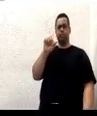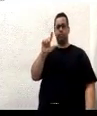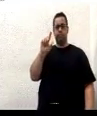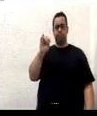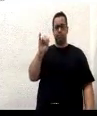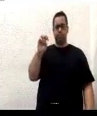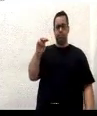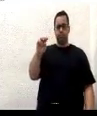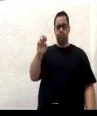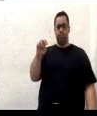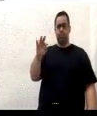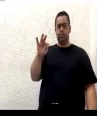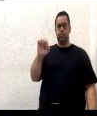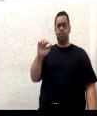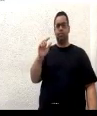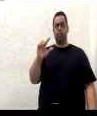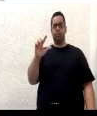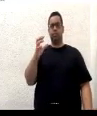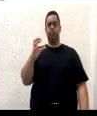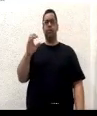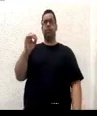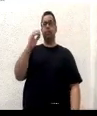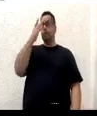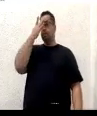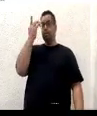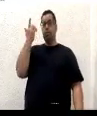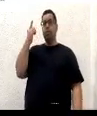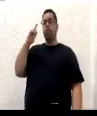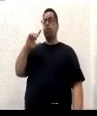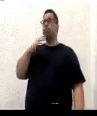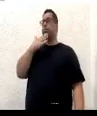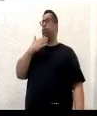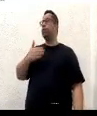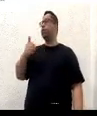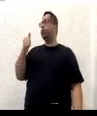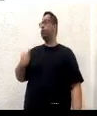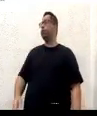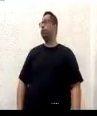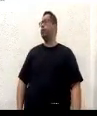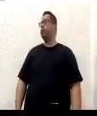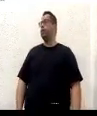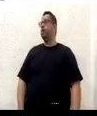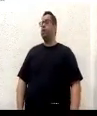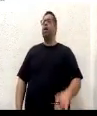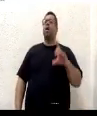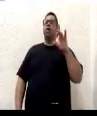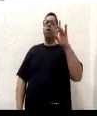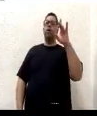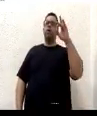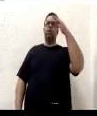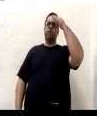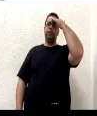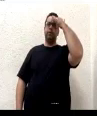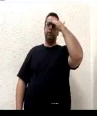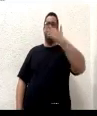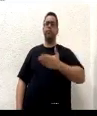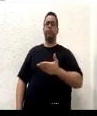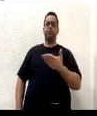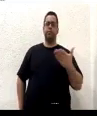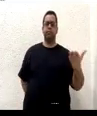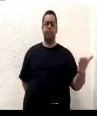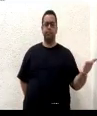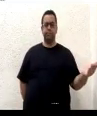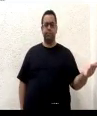melhor profissionalismo. Bom, gente, do demais, eu agradeço a todos, aos ouvintes, aos novos vereadores.